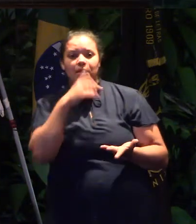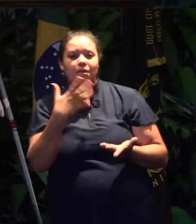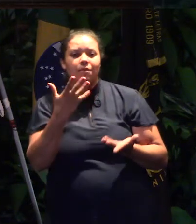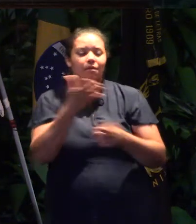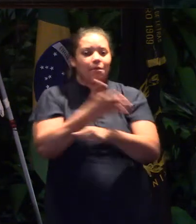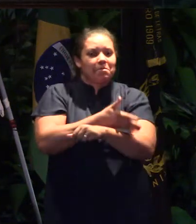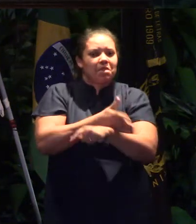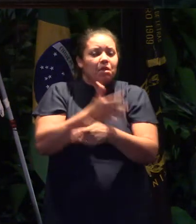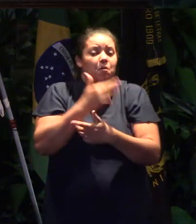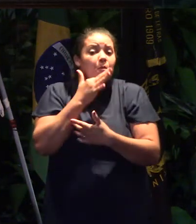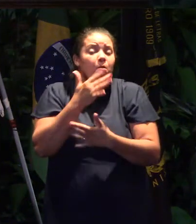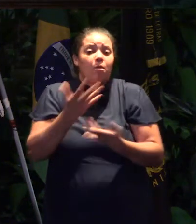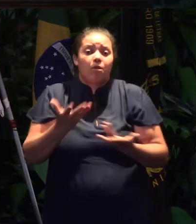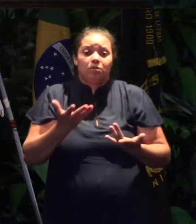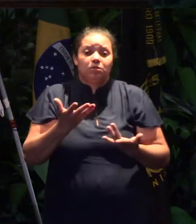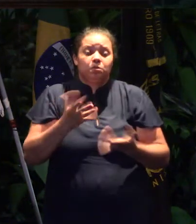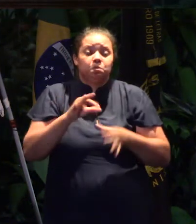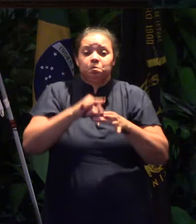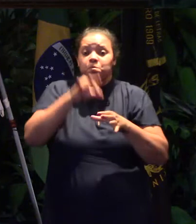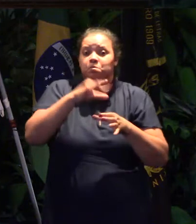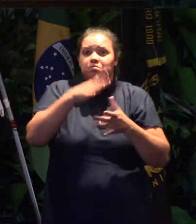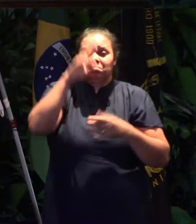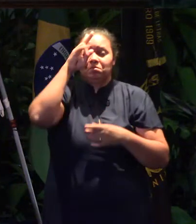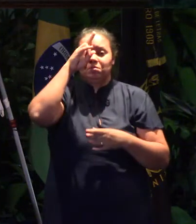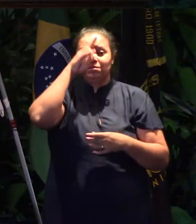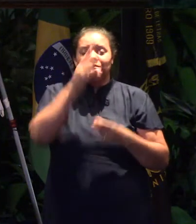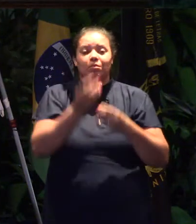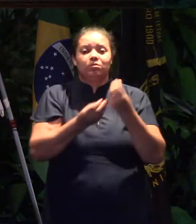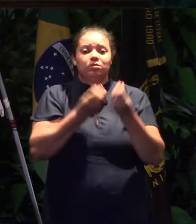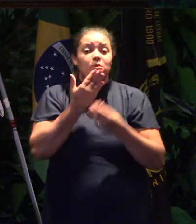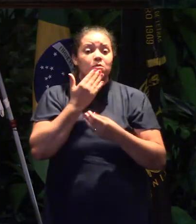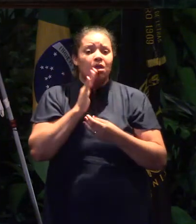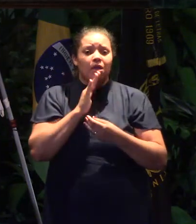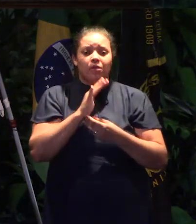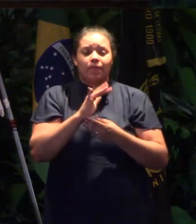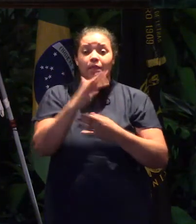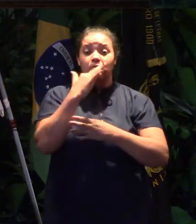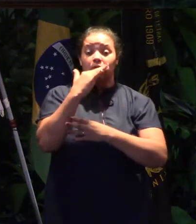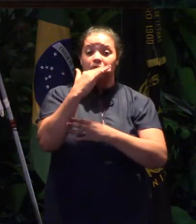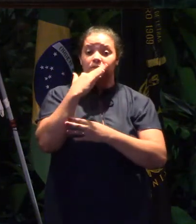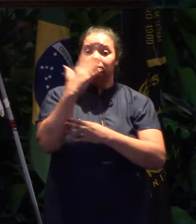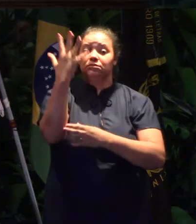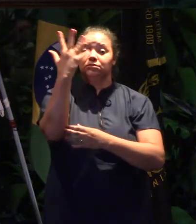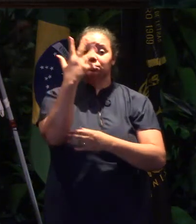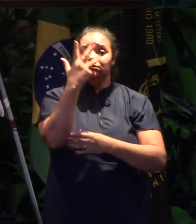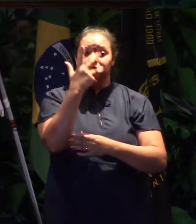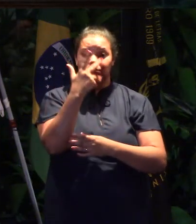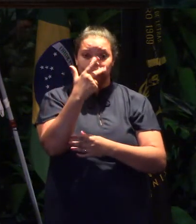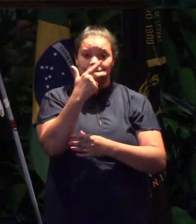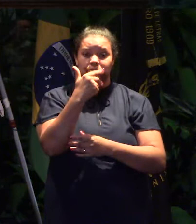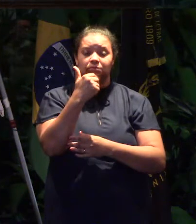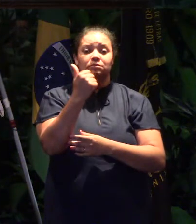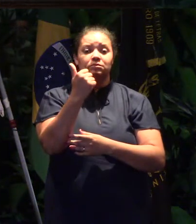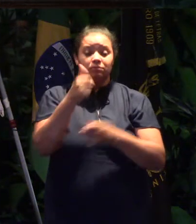ou cor de chá, que ele já nem se lembrava mais como era, colorindo com a inquestionável beleza o caminho